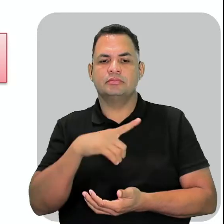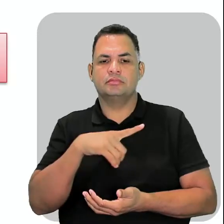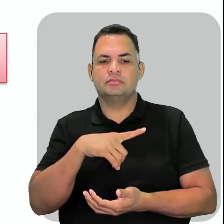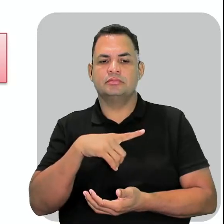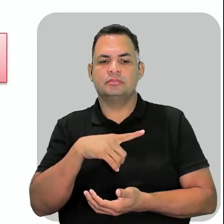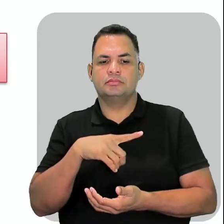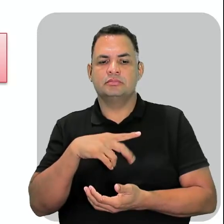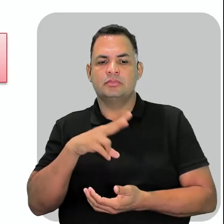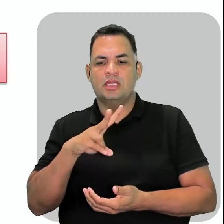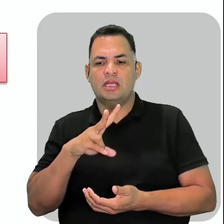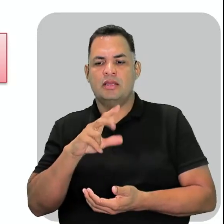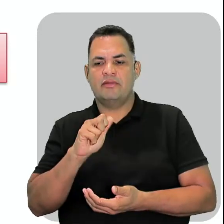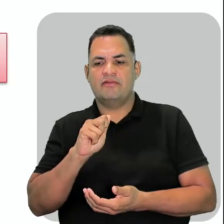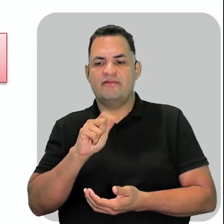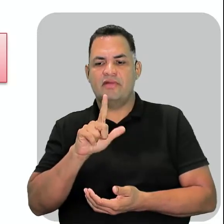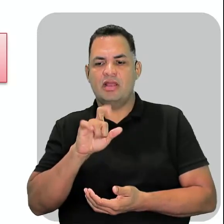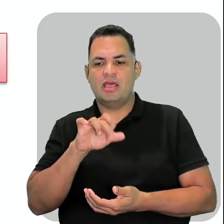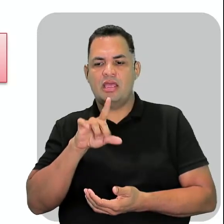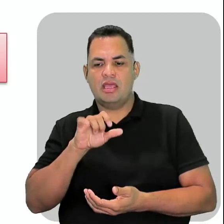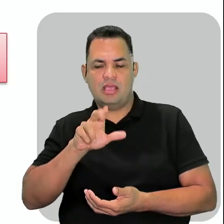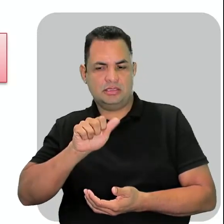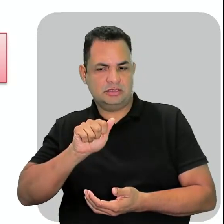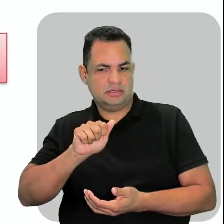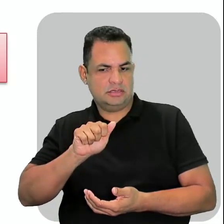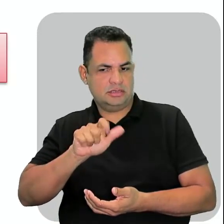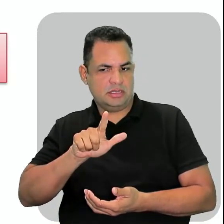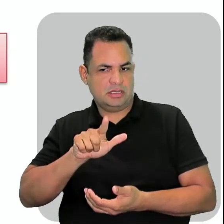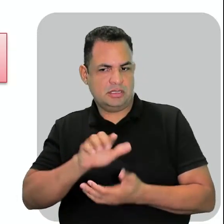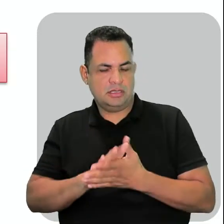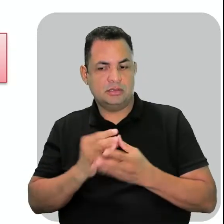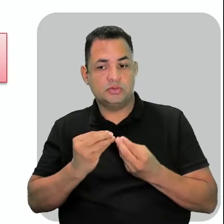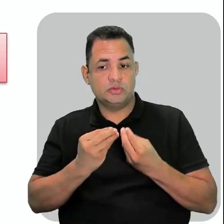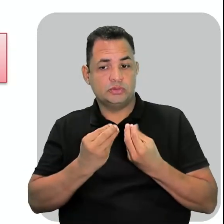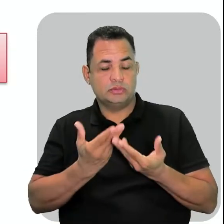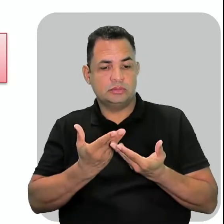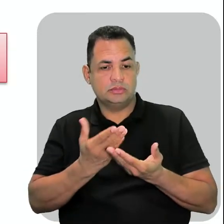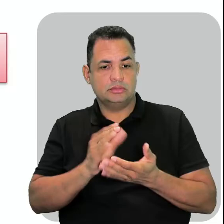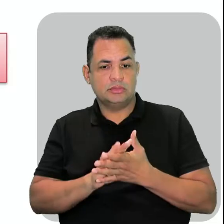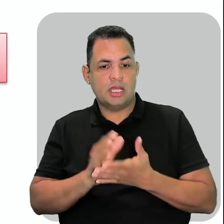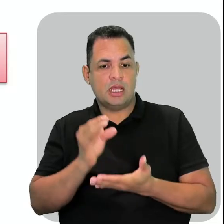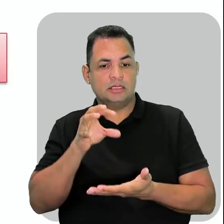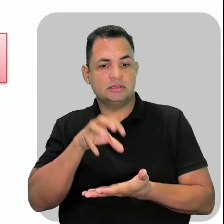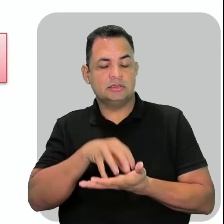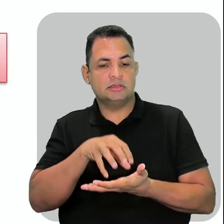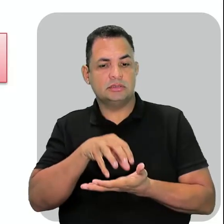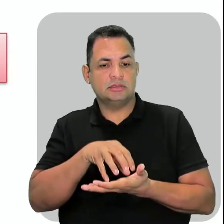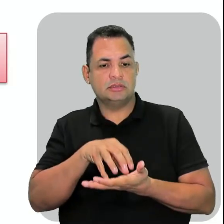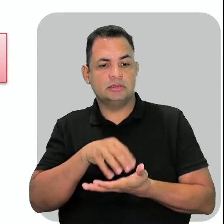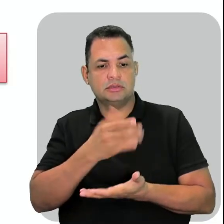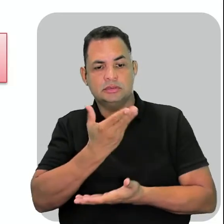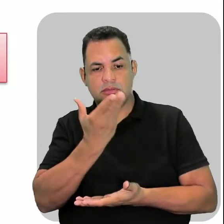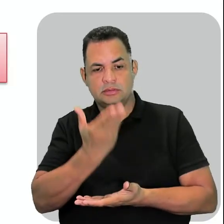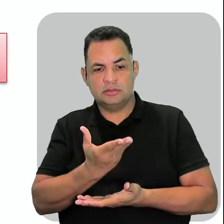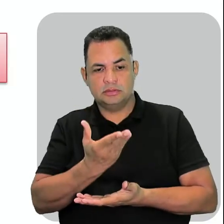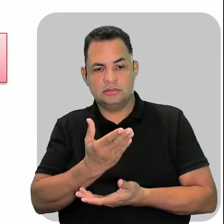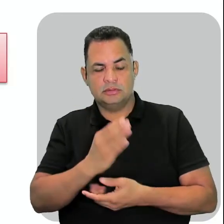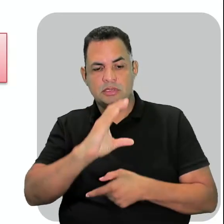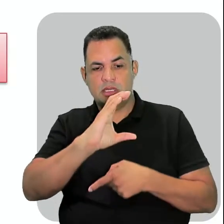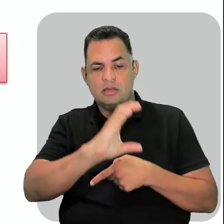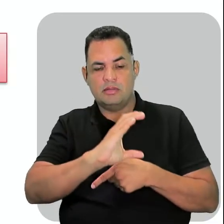a valência disponível no carbono central aqui da nossa cadeia, nesse carbono aqui,